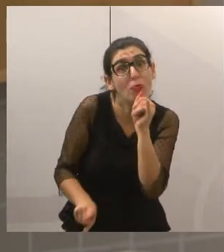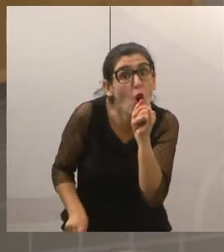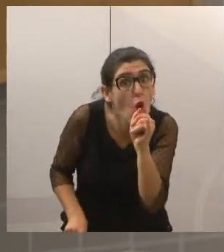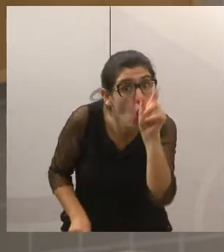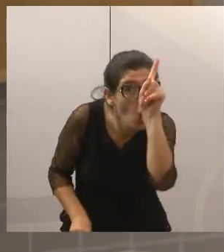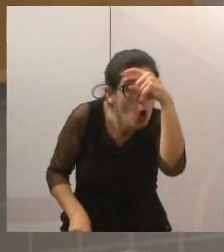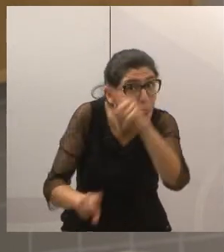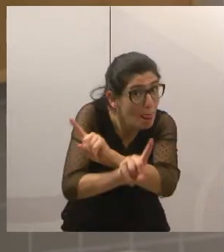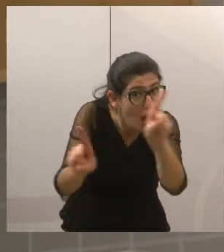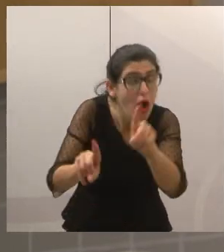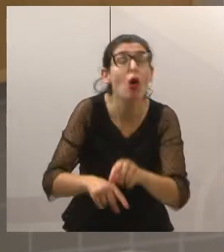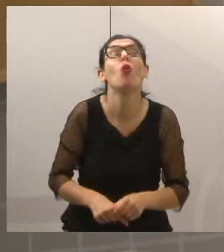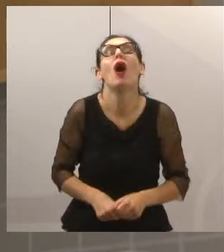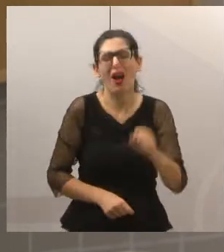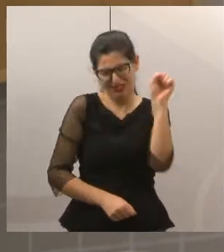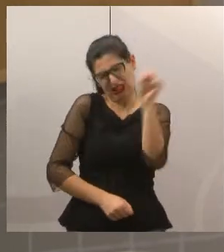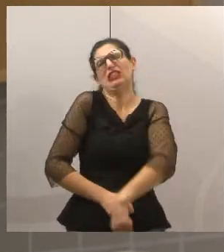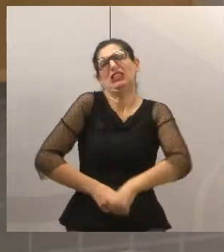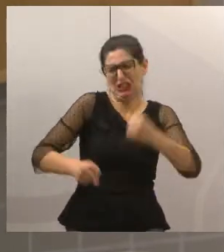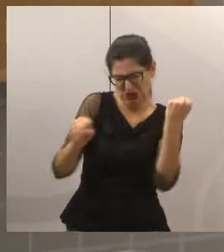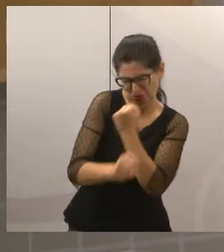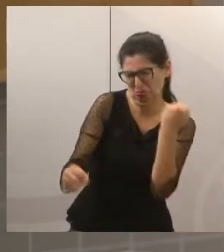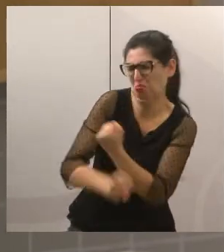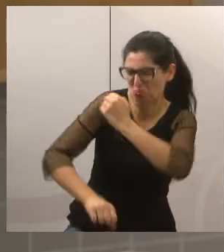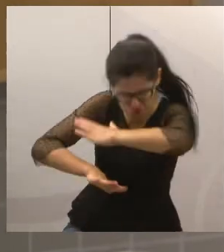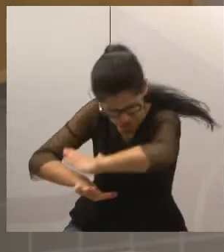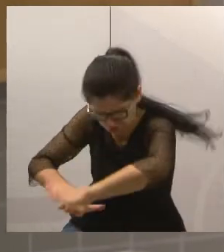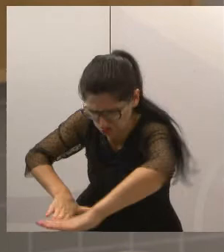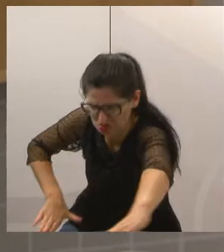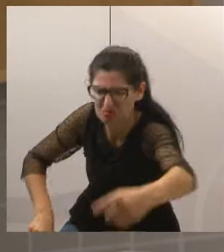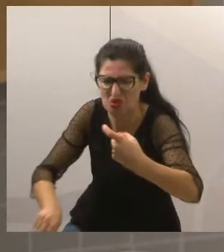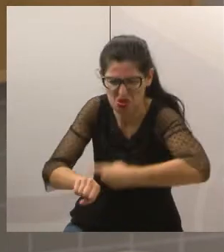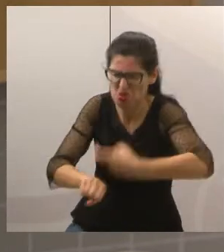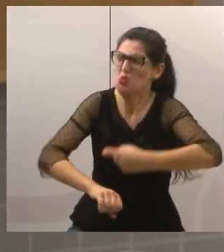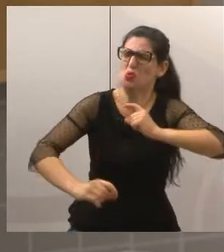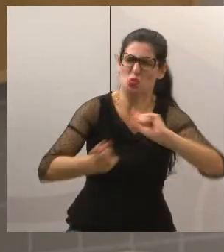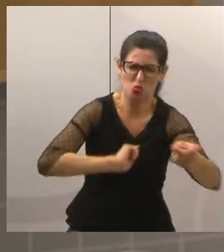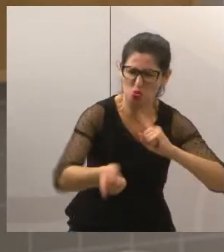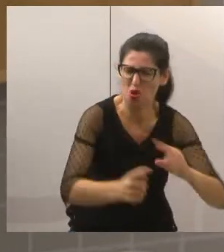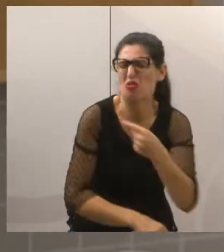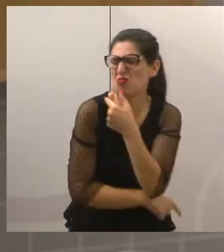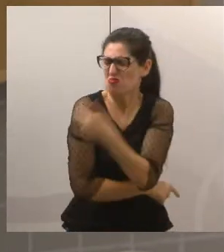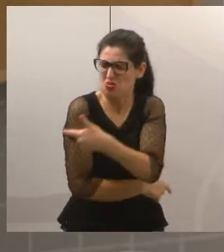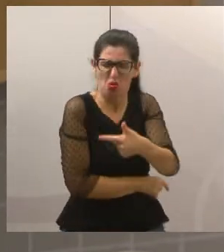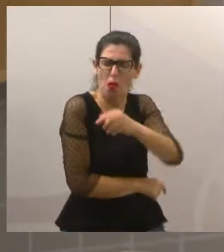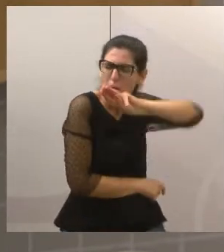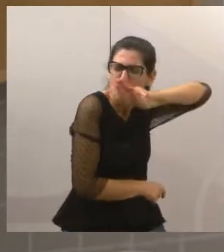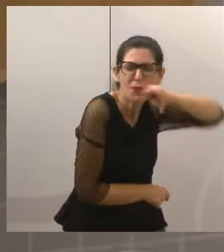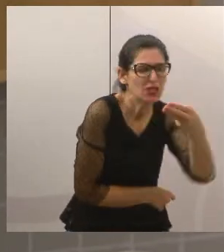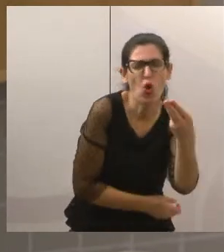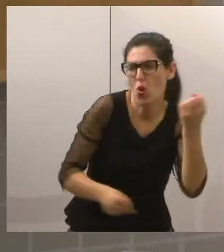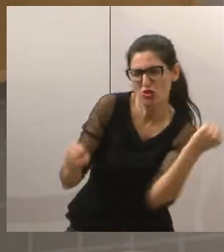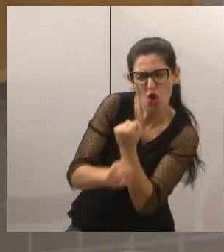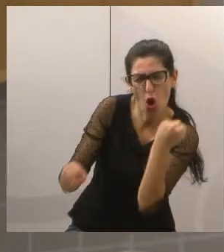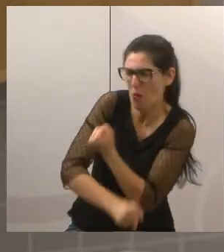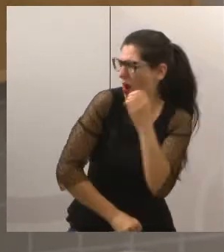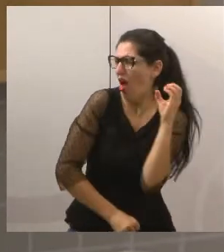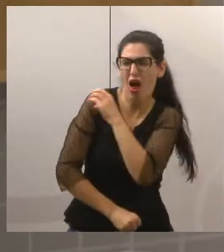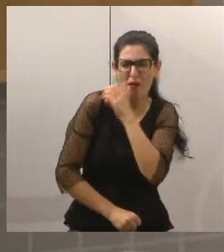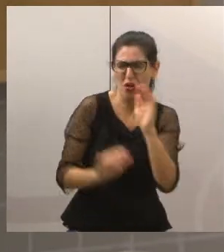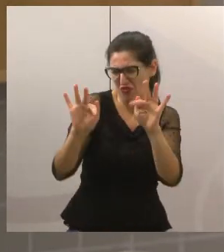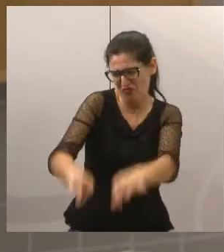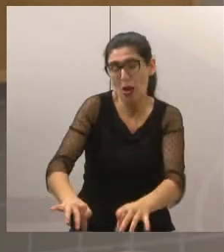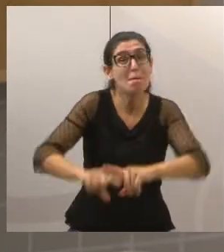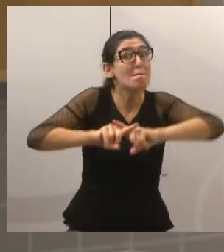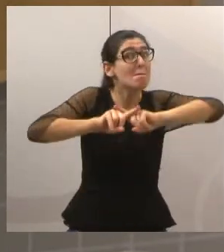ter construído essa e outras tantas obras. Com 22 milhões de reais, daria para ter executado essa obra facilmente. Mas